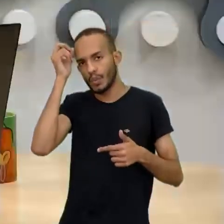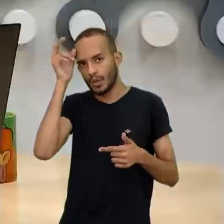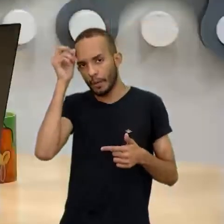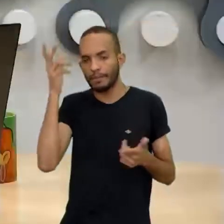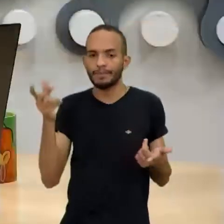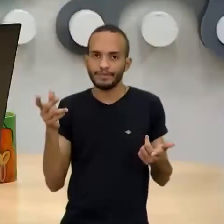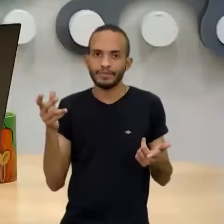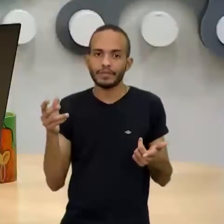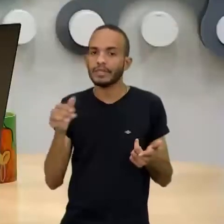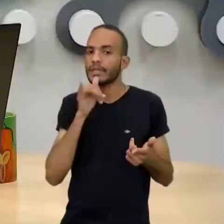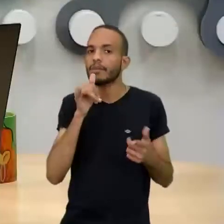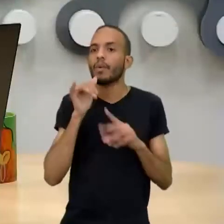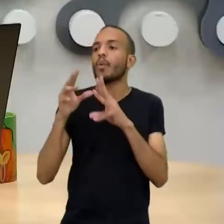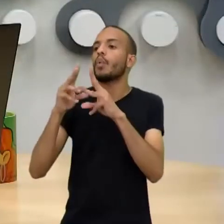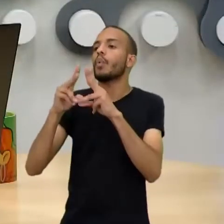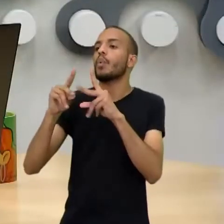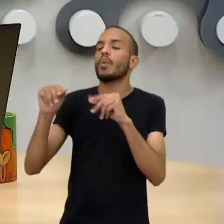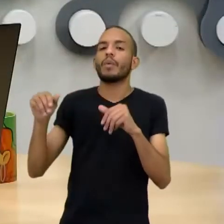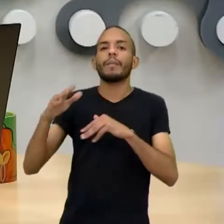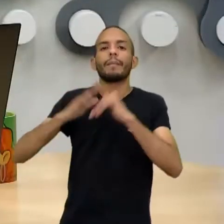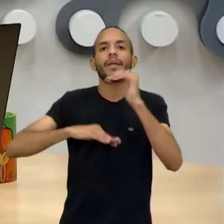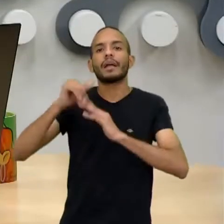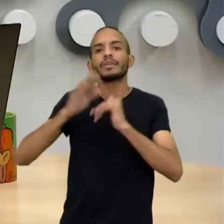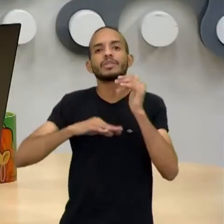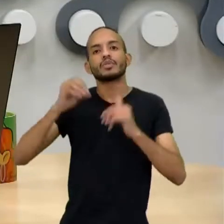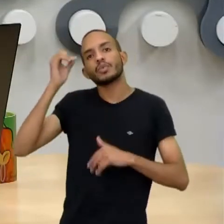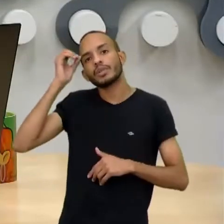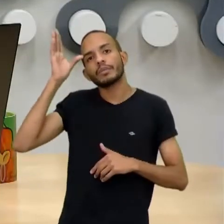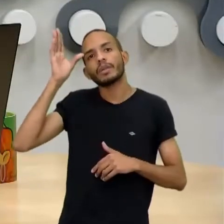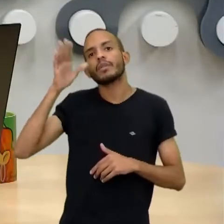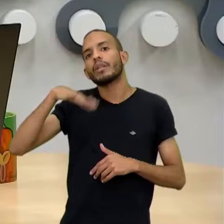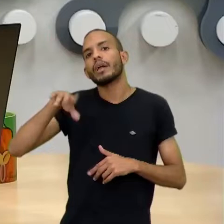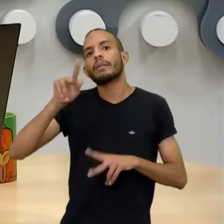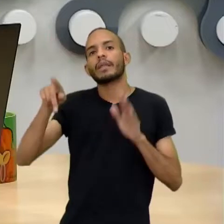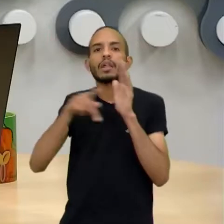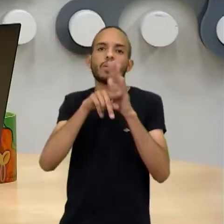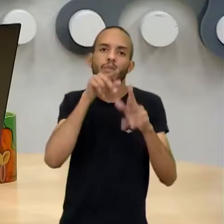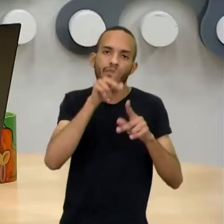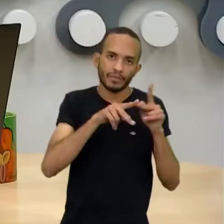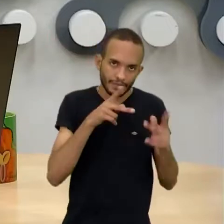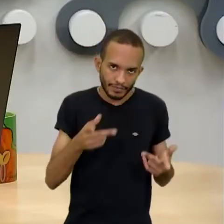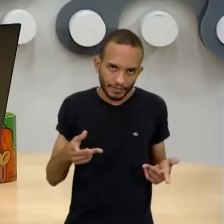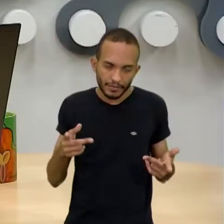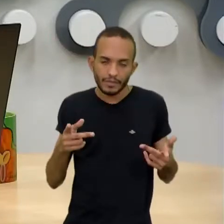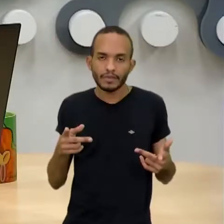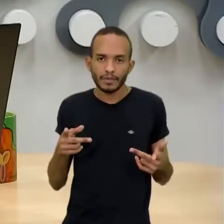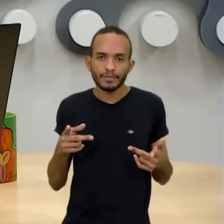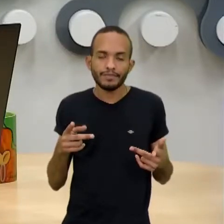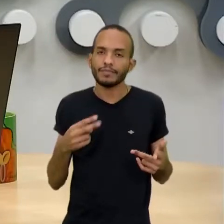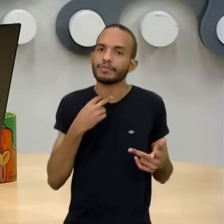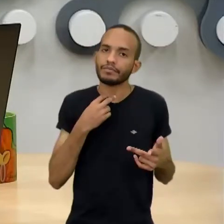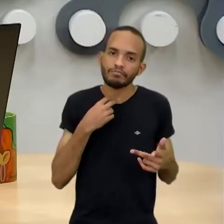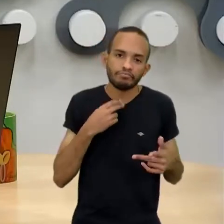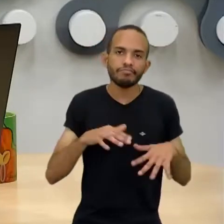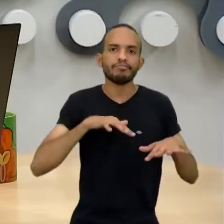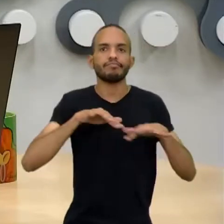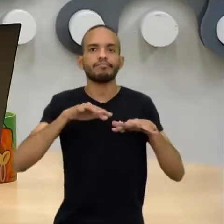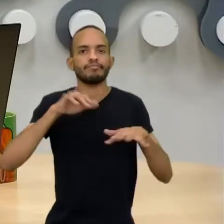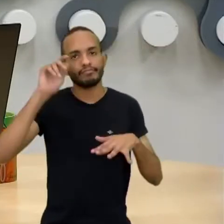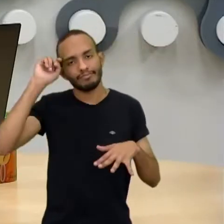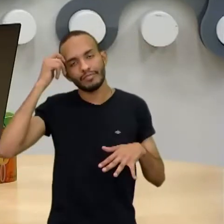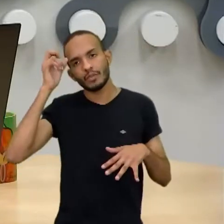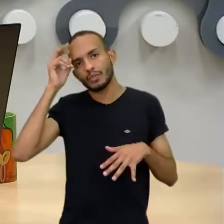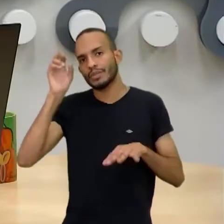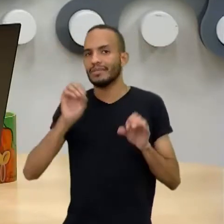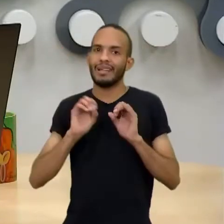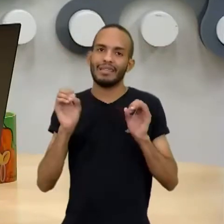Quando a gente mata práticas e saberes de um povo. E aí a gente começa a pensar que mesmo após a